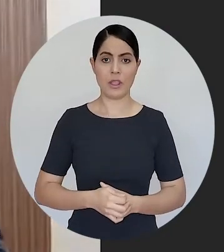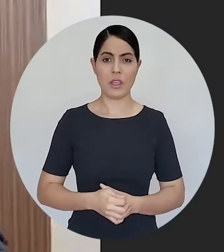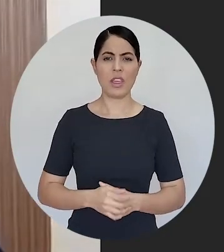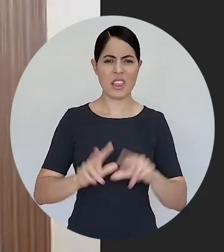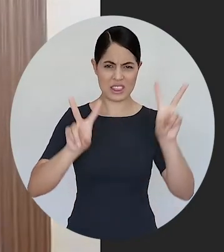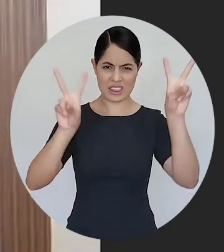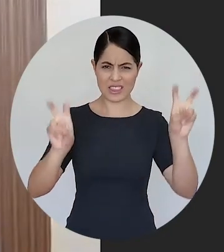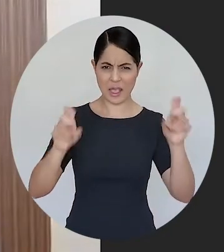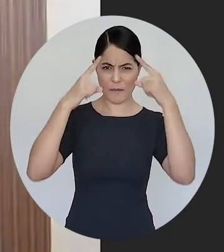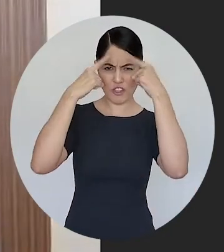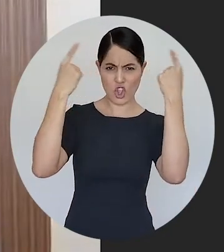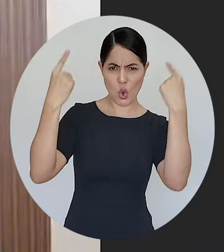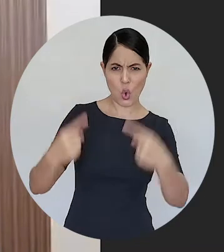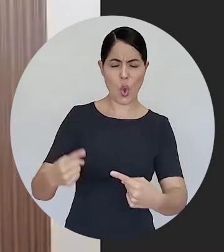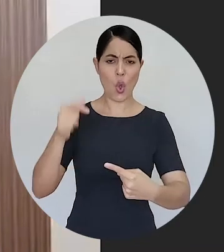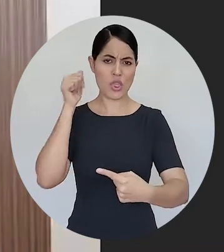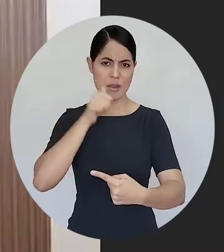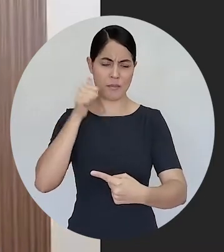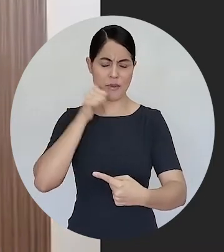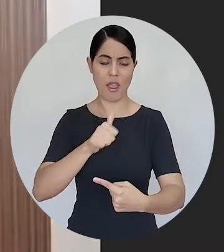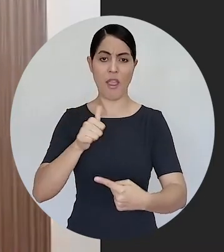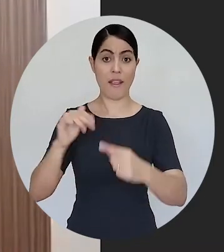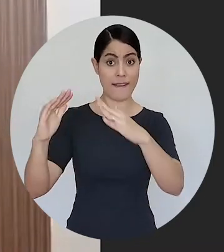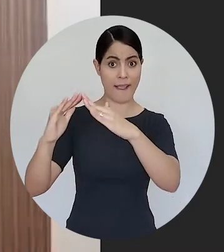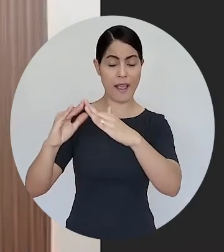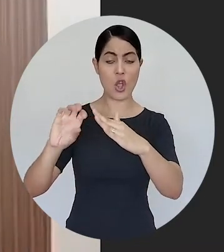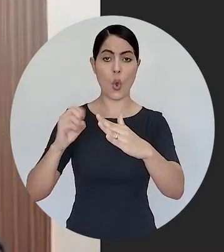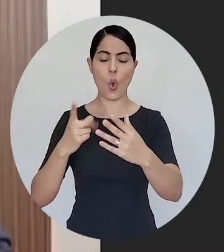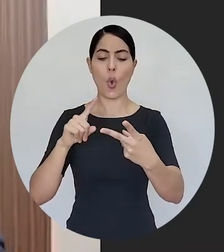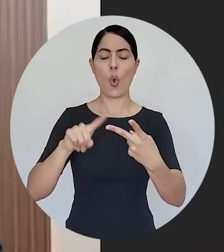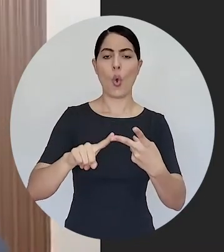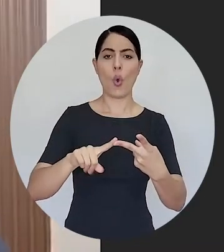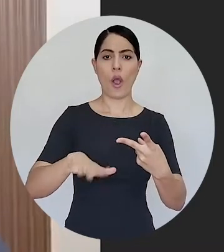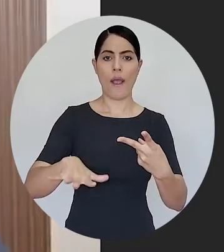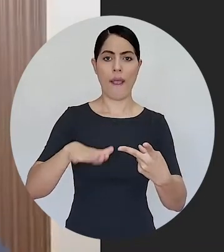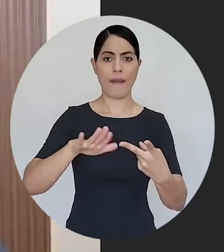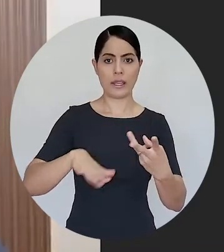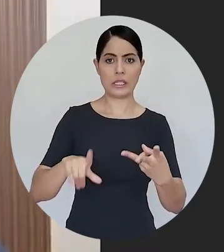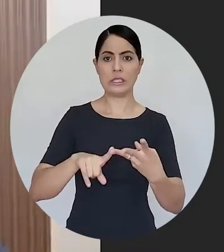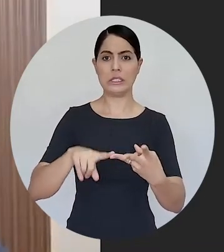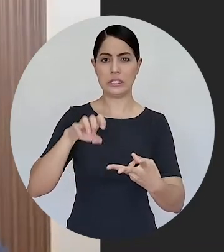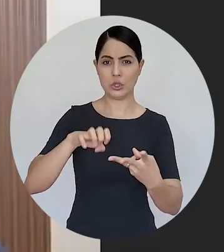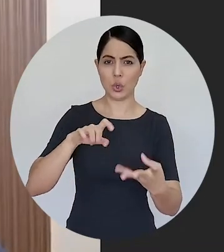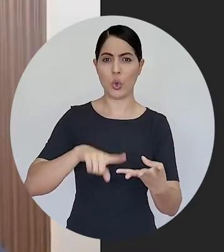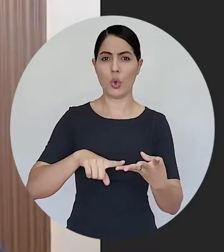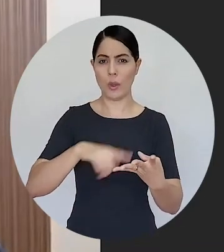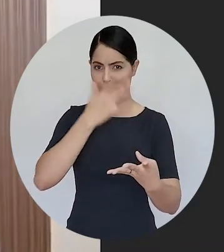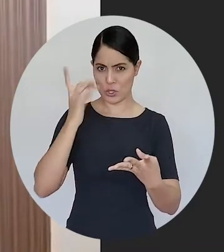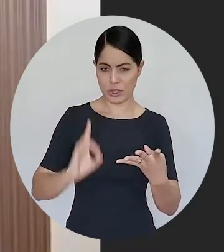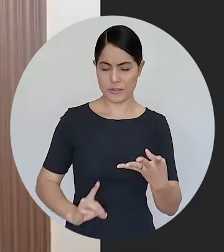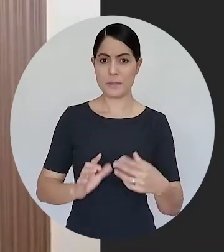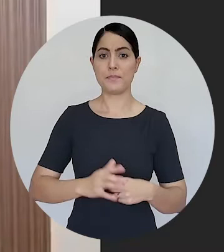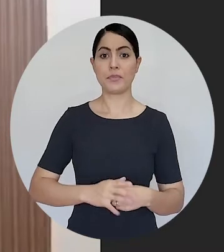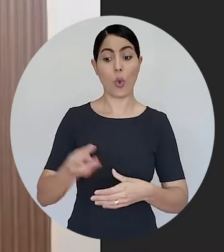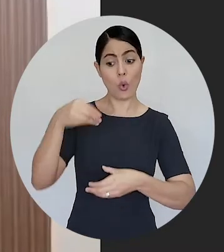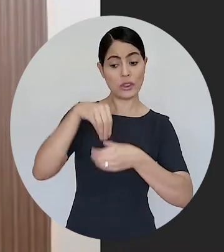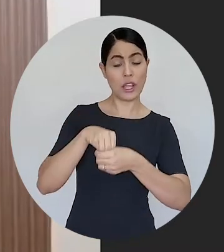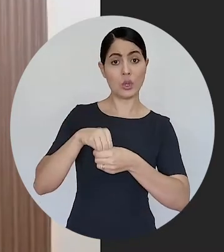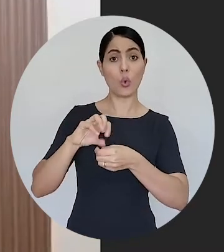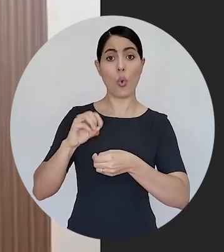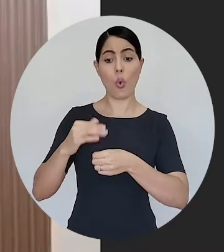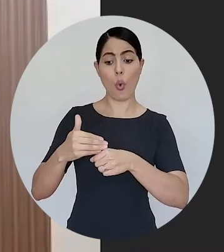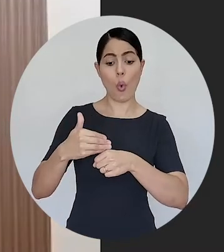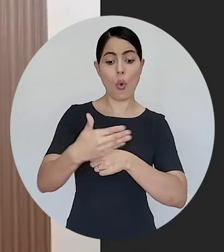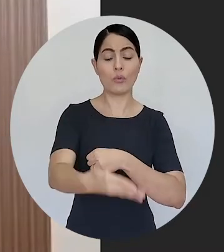de que a violência doméstica, tanto aquela que ocorre dentro da unidade do morador, como aquela que ocorre na